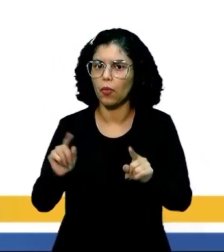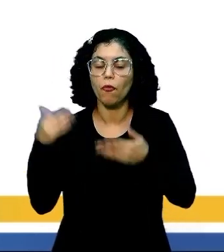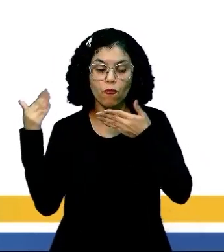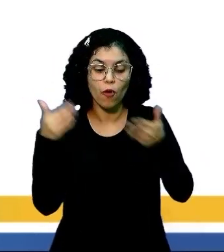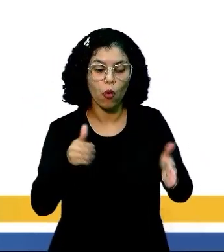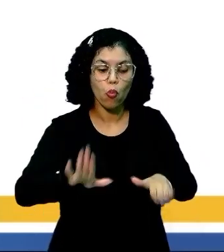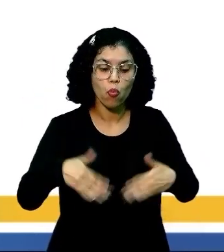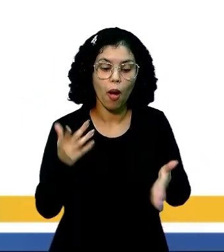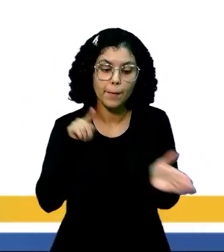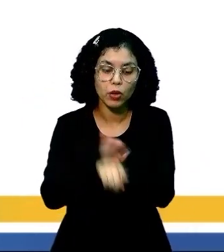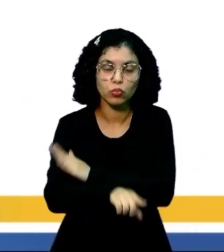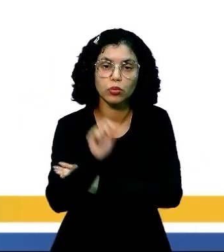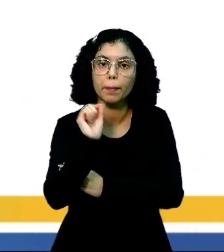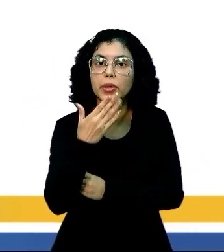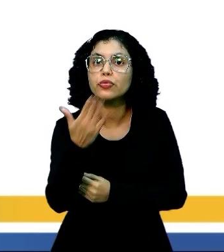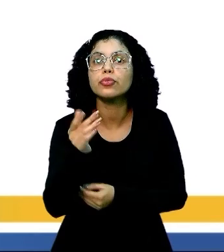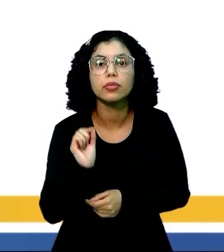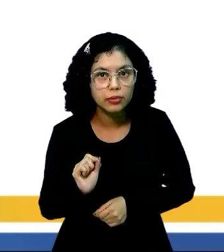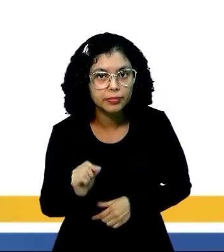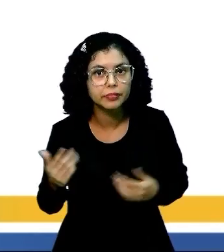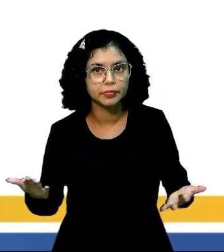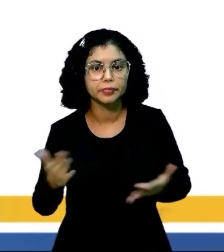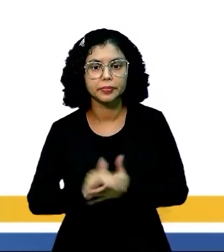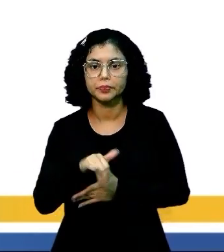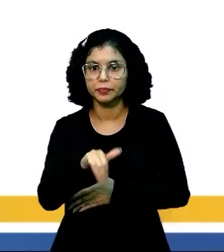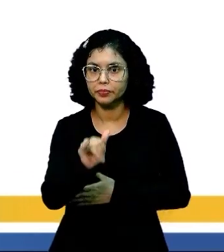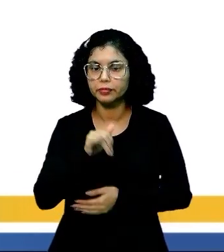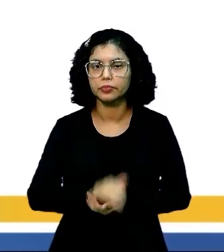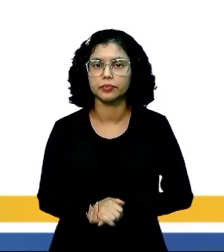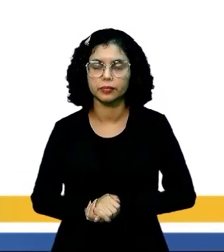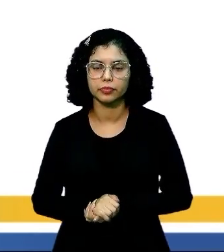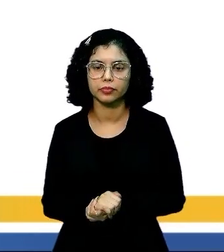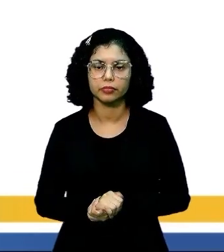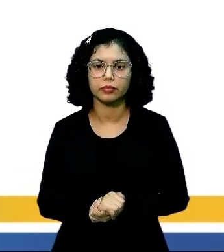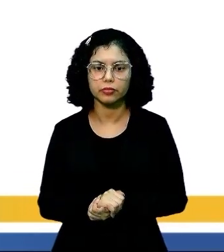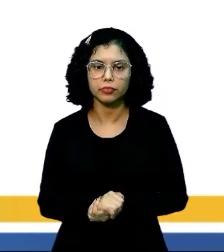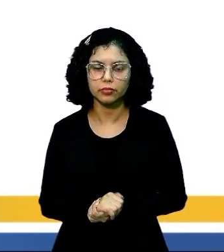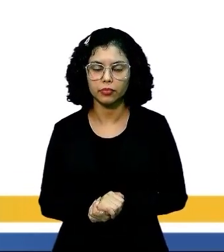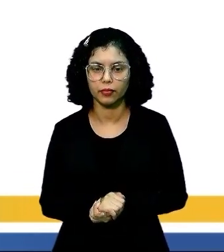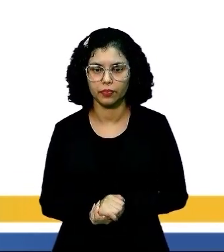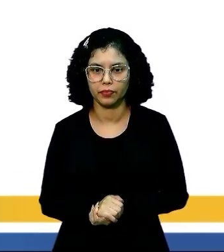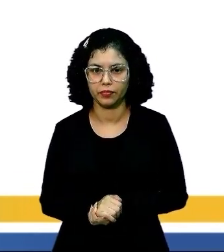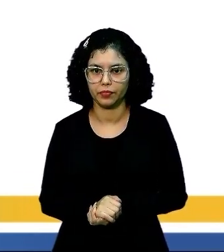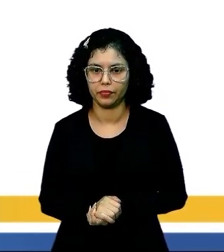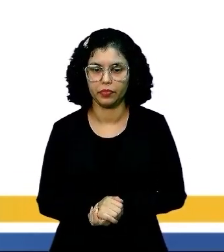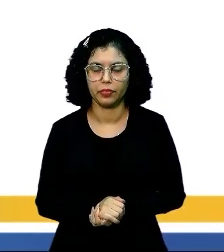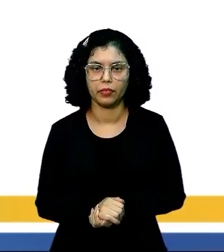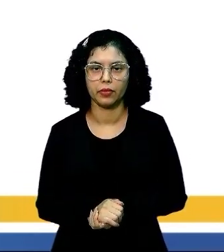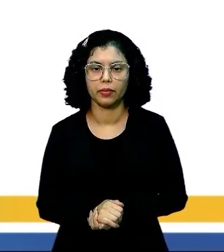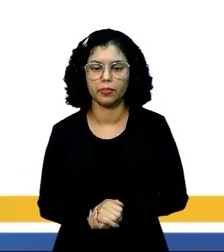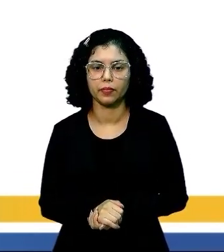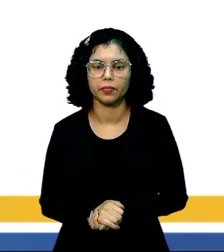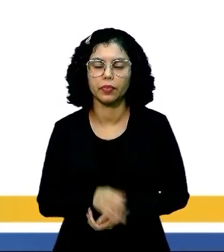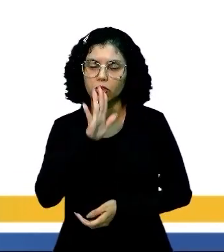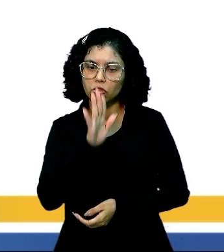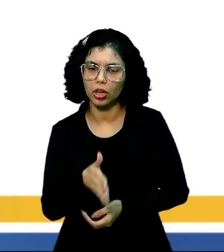quero encontrar, né, qual é o desejo da geração Y. Então, quando eu entrar aqui no texto para fazer a leitura novamente dele,